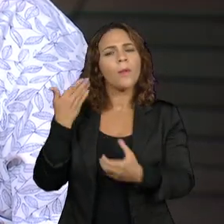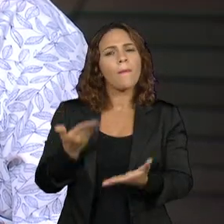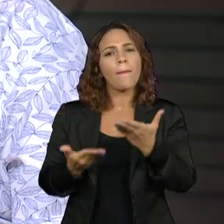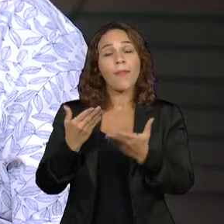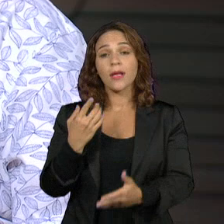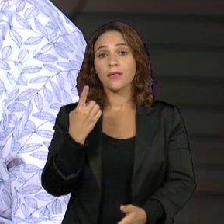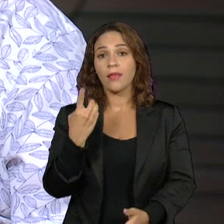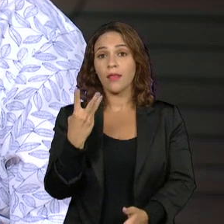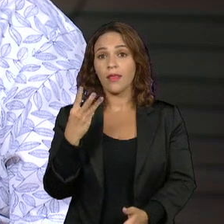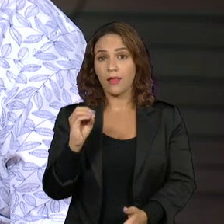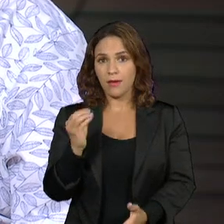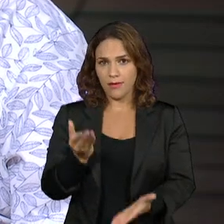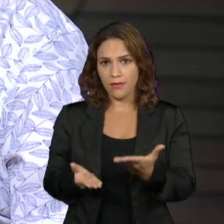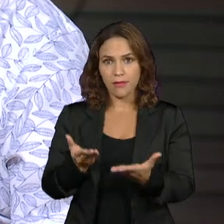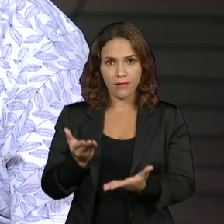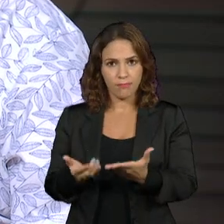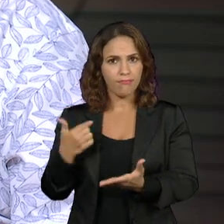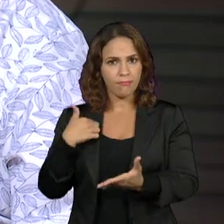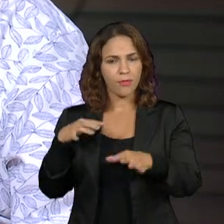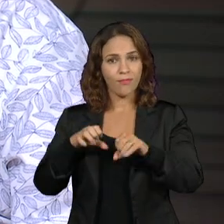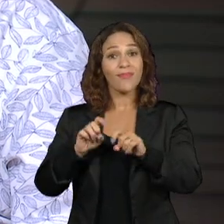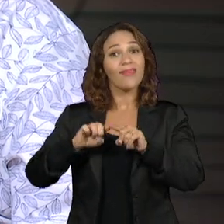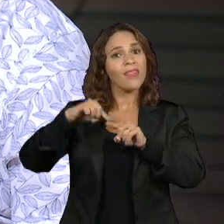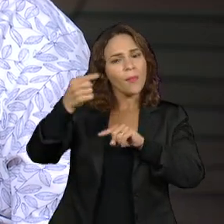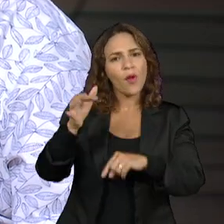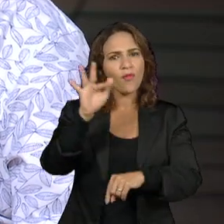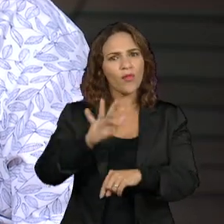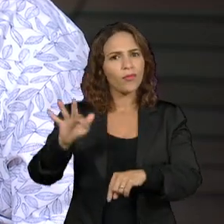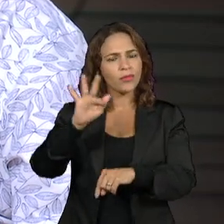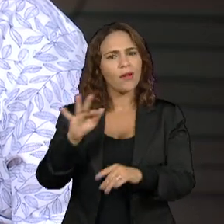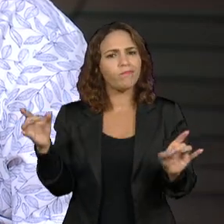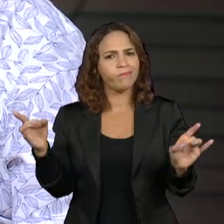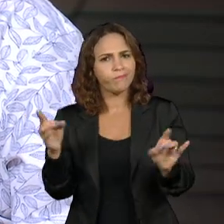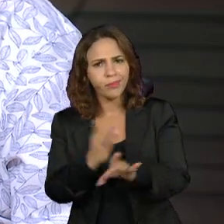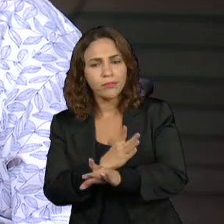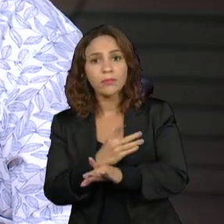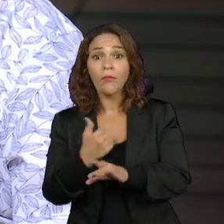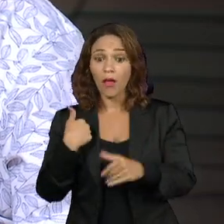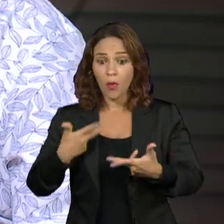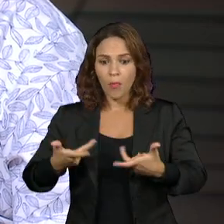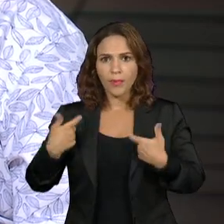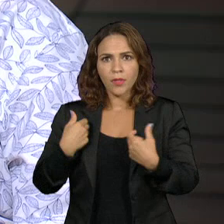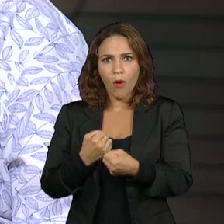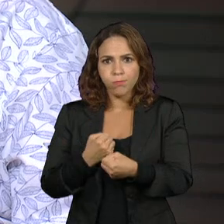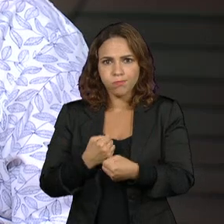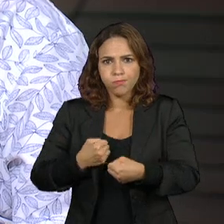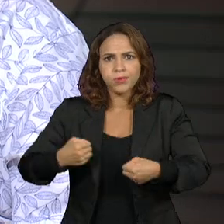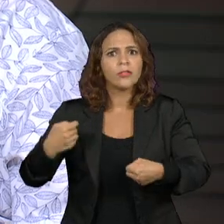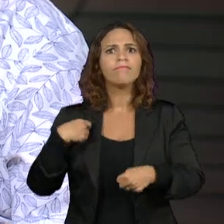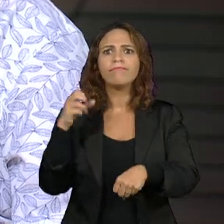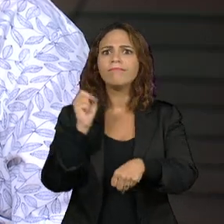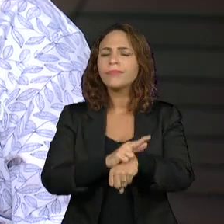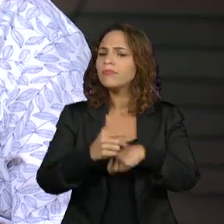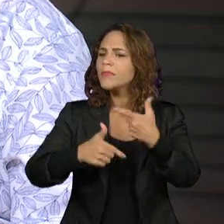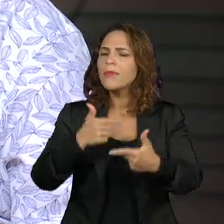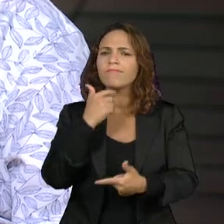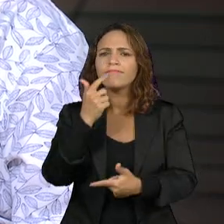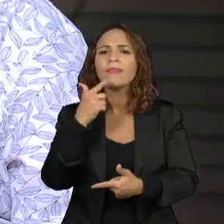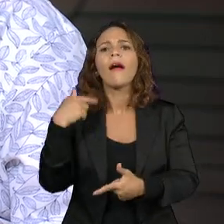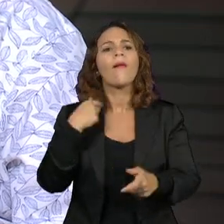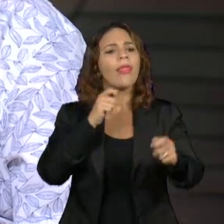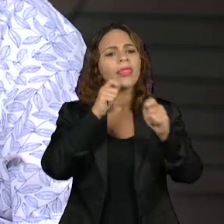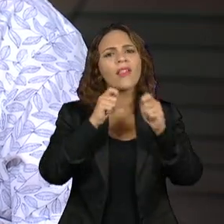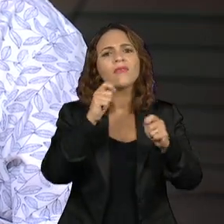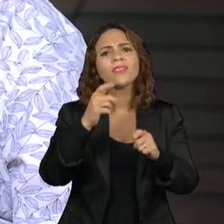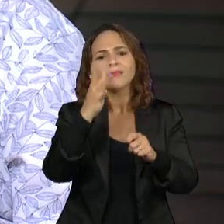130 quilos. E depois da faculdade, eu percebi que eu fui engordando, porque eu não conseguia emprego. Toda entrevista que eu ia, eu tinha que explicar